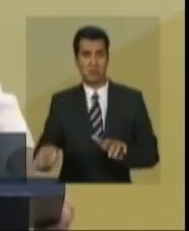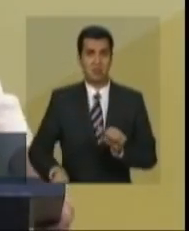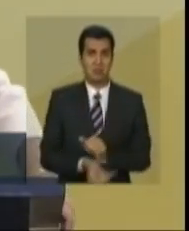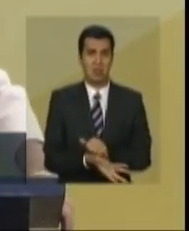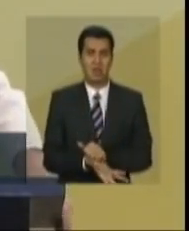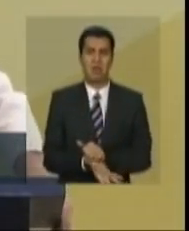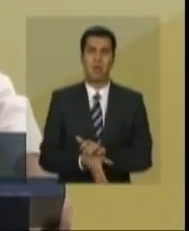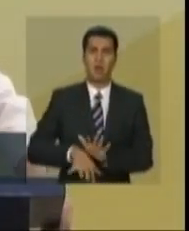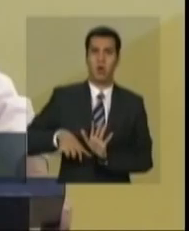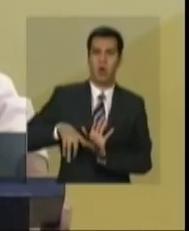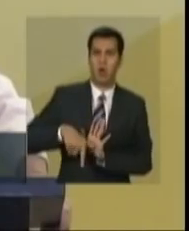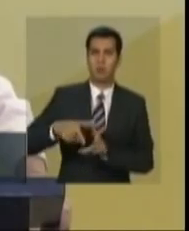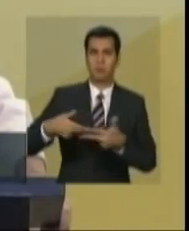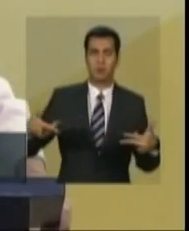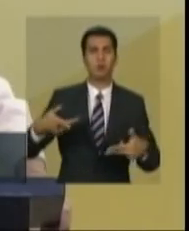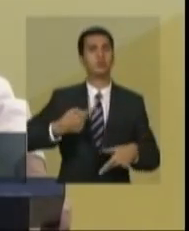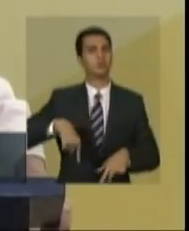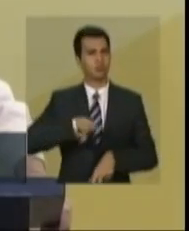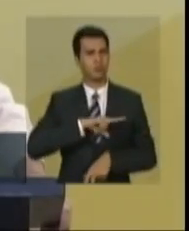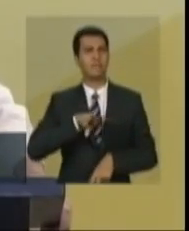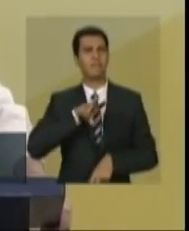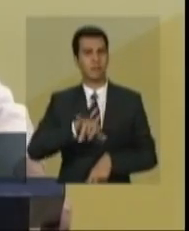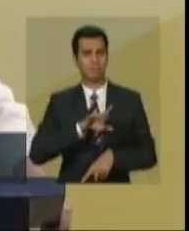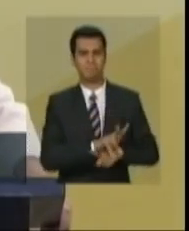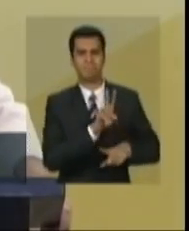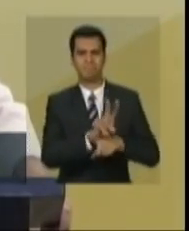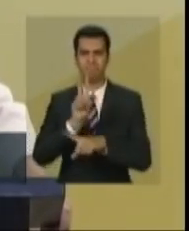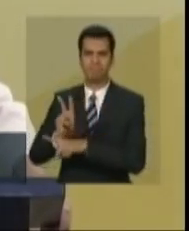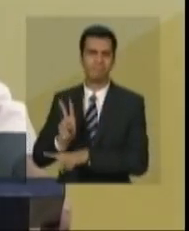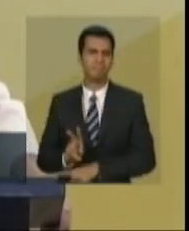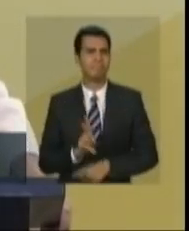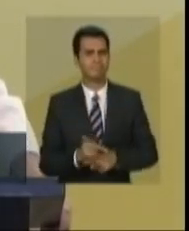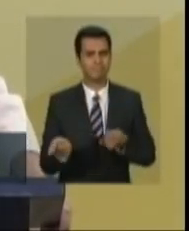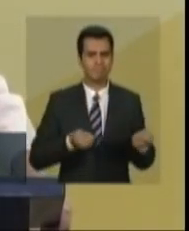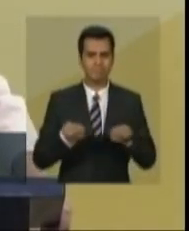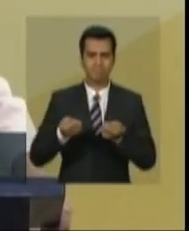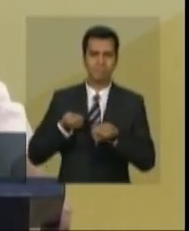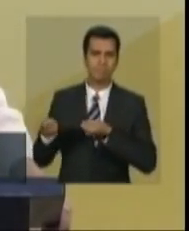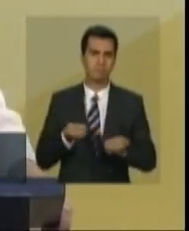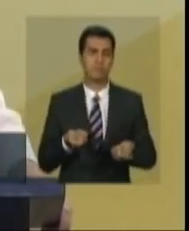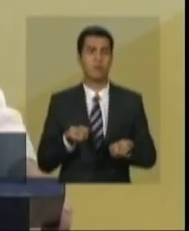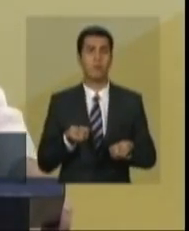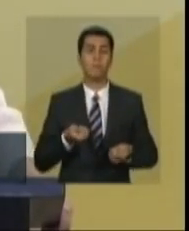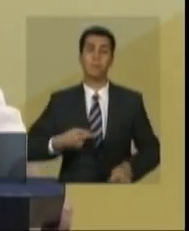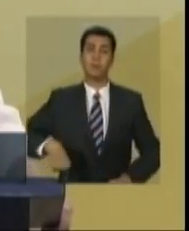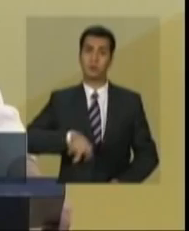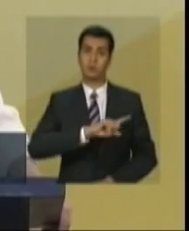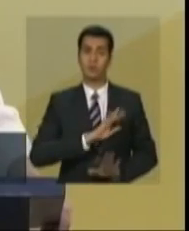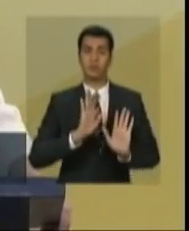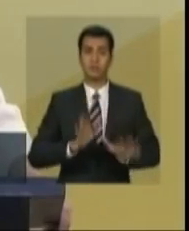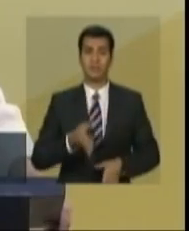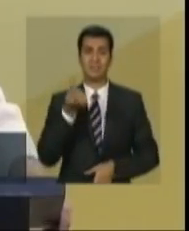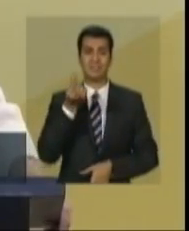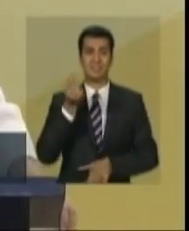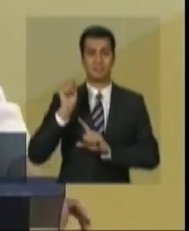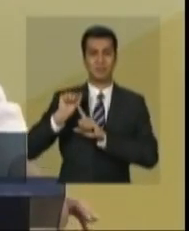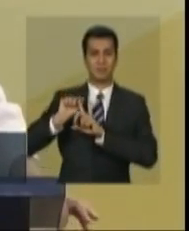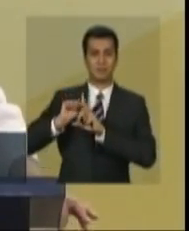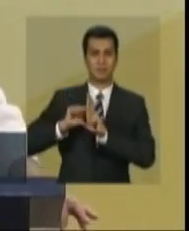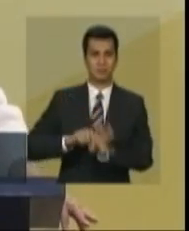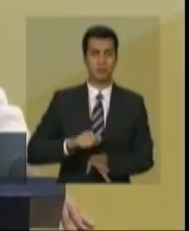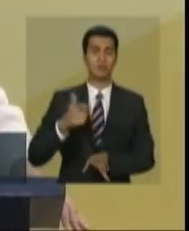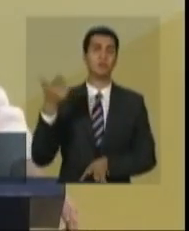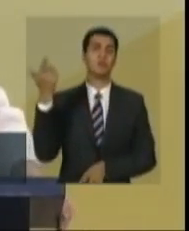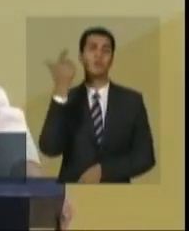Por sinal, só nos primeiros 6 meses do nosso governo, conseguimos economizar mais de 600